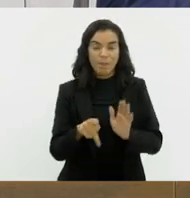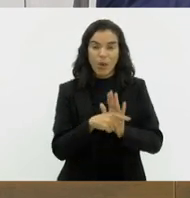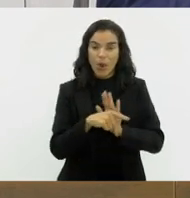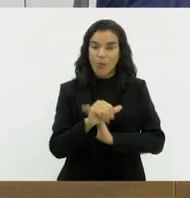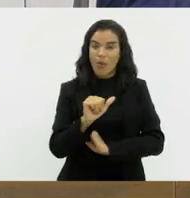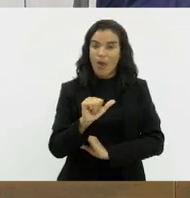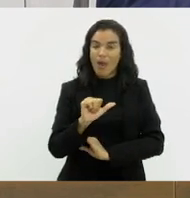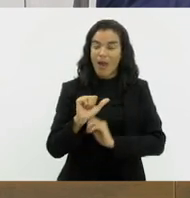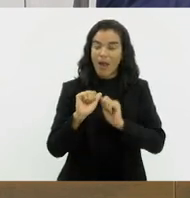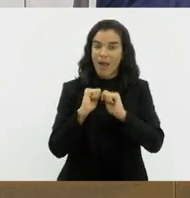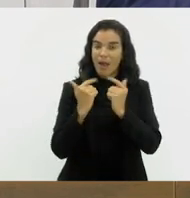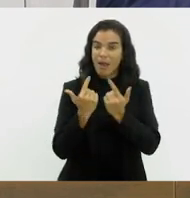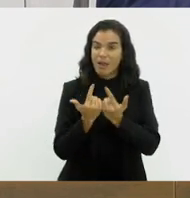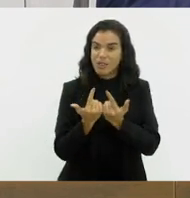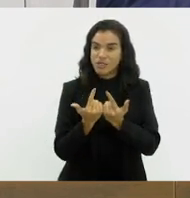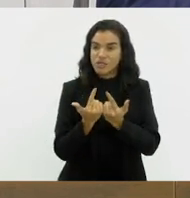que